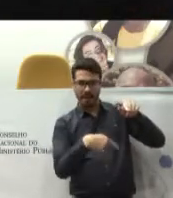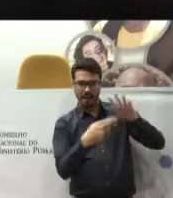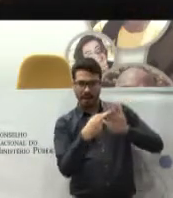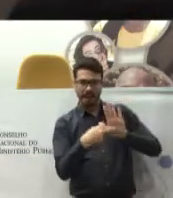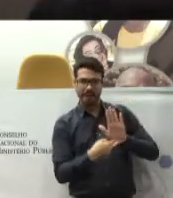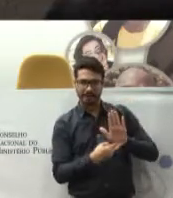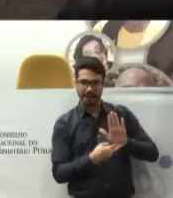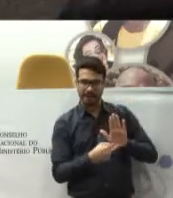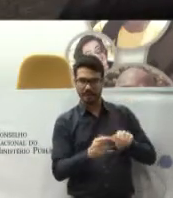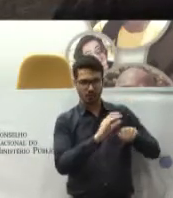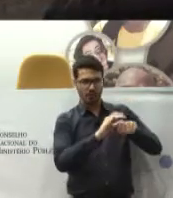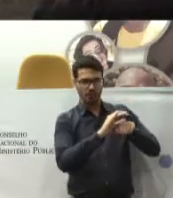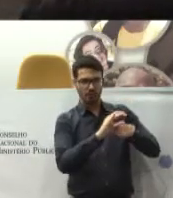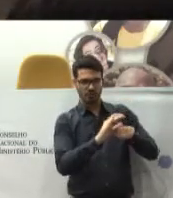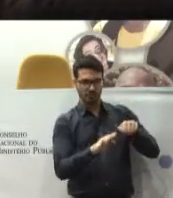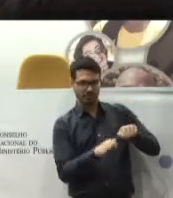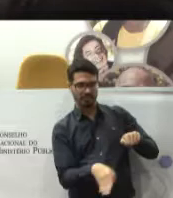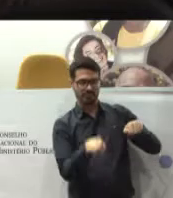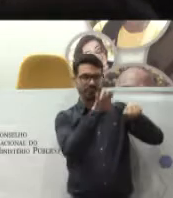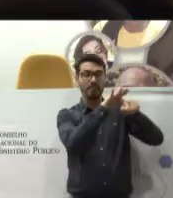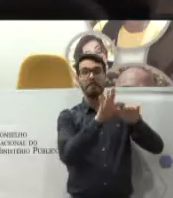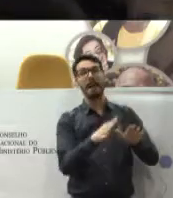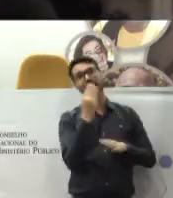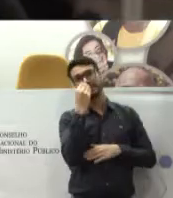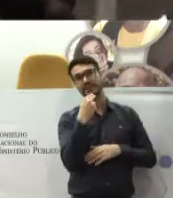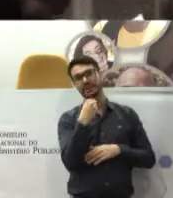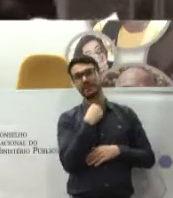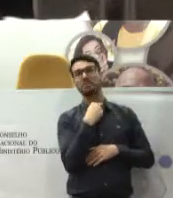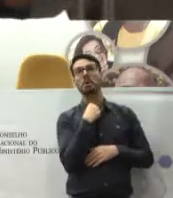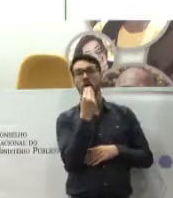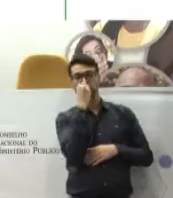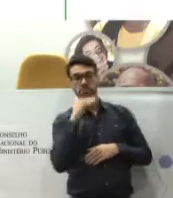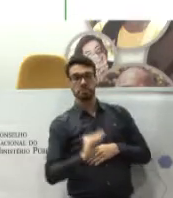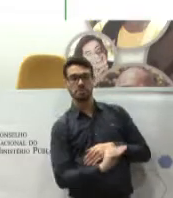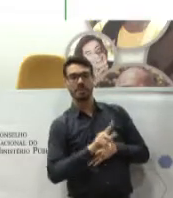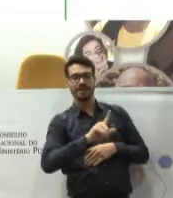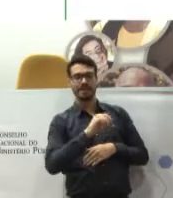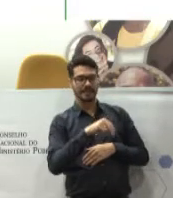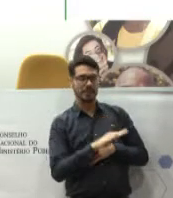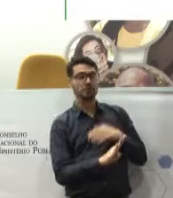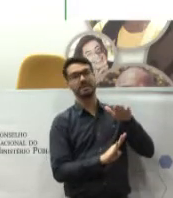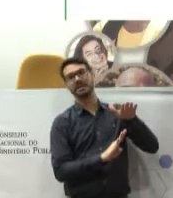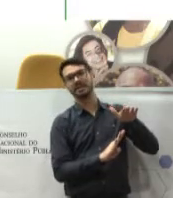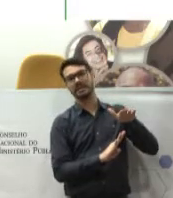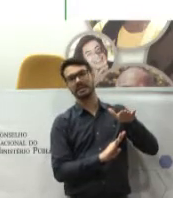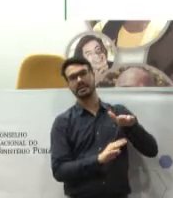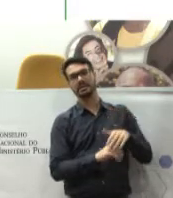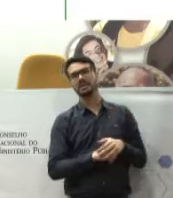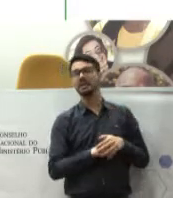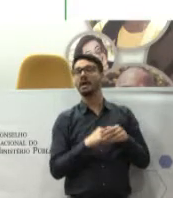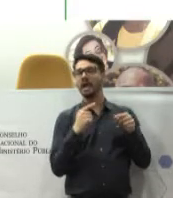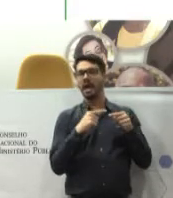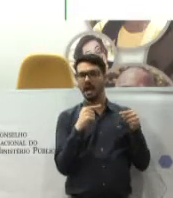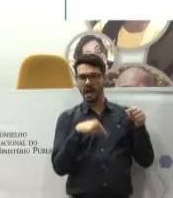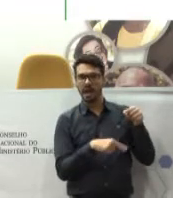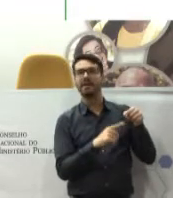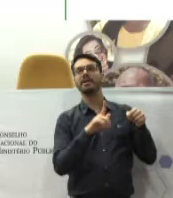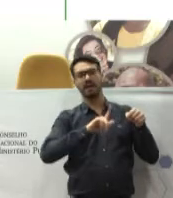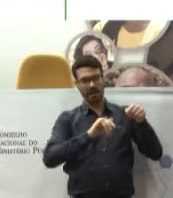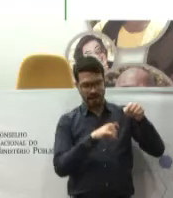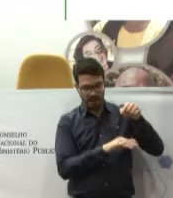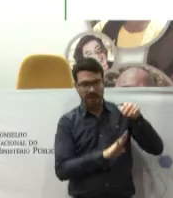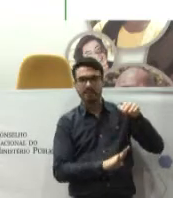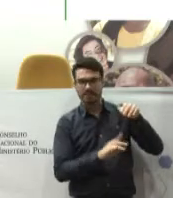não podemos simplesmente desprezar que temos a LINDB, né? Continua. Olha aqui. E os obstáculos? Está aqui na LINDB